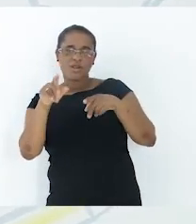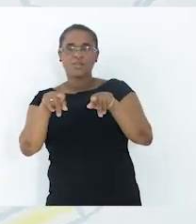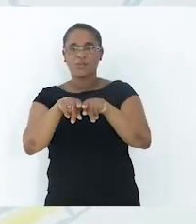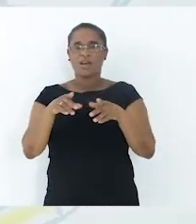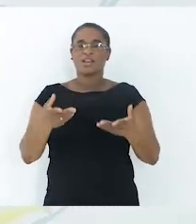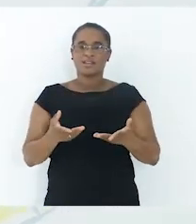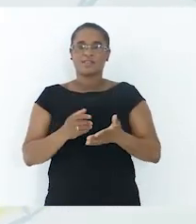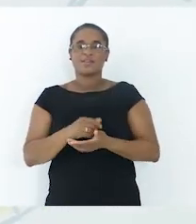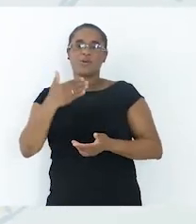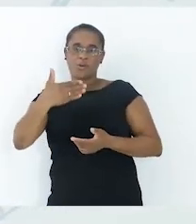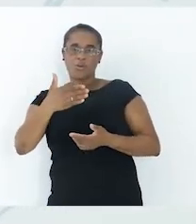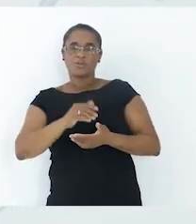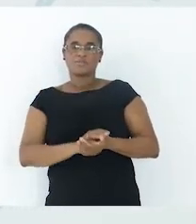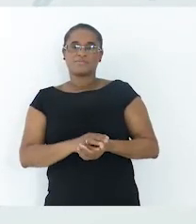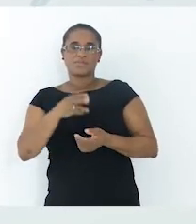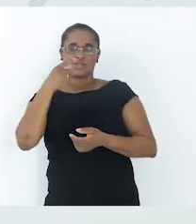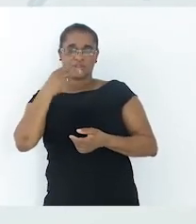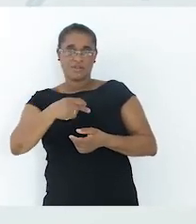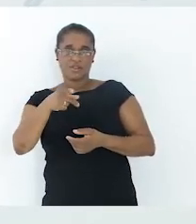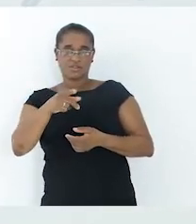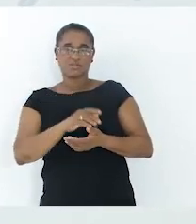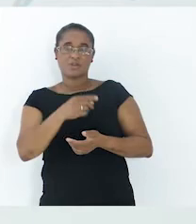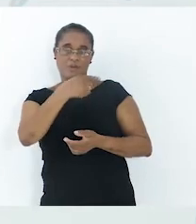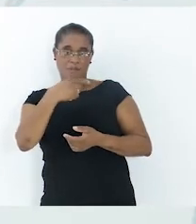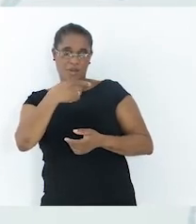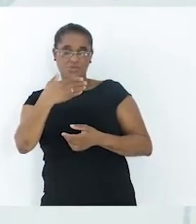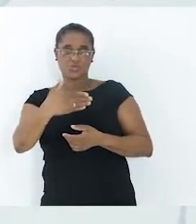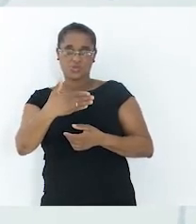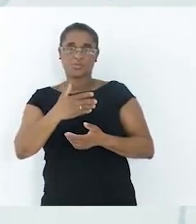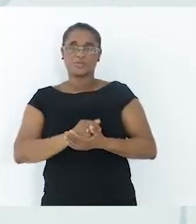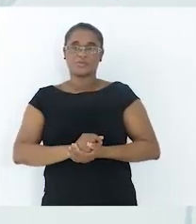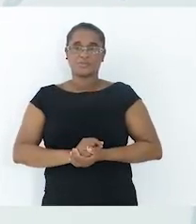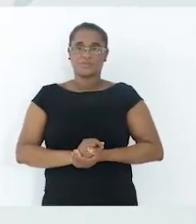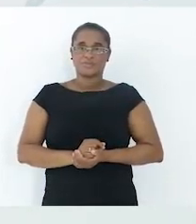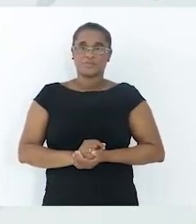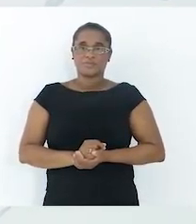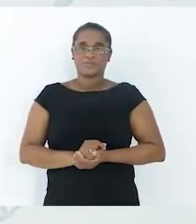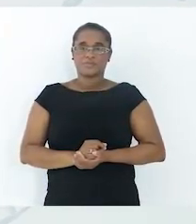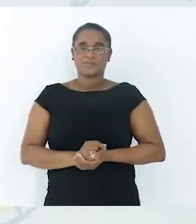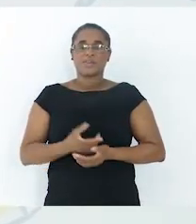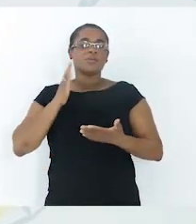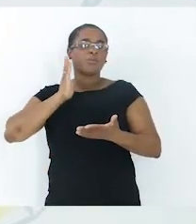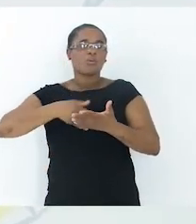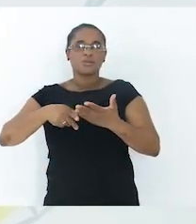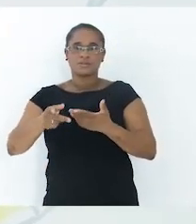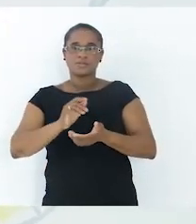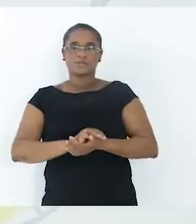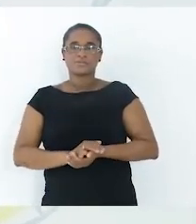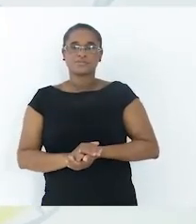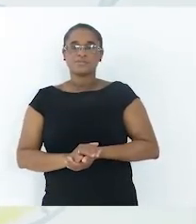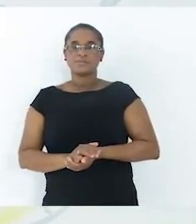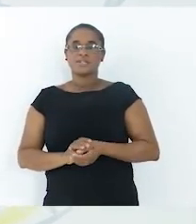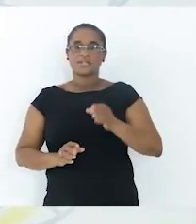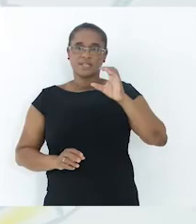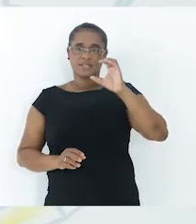a 1. Então ficamos com o resultado menos 1. E por último, a